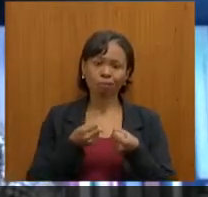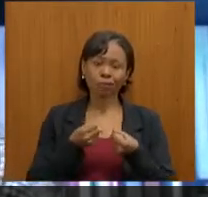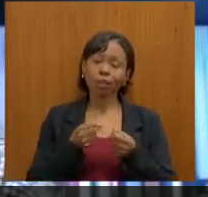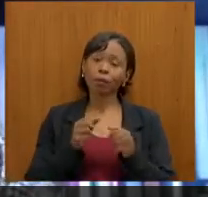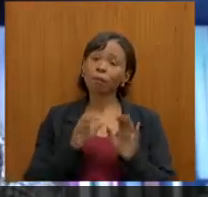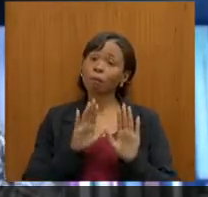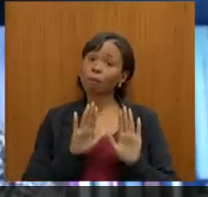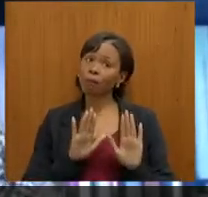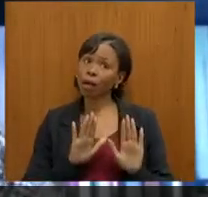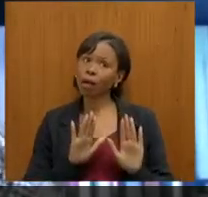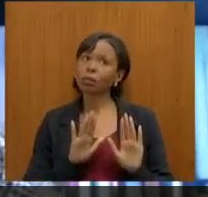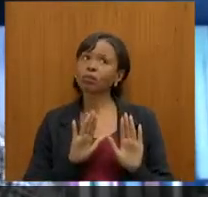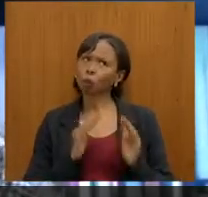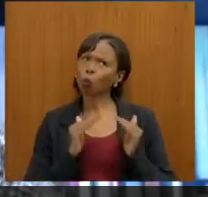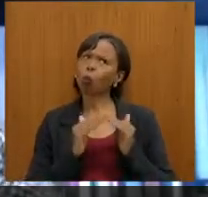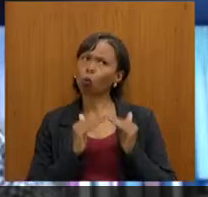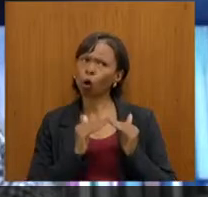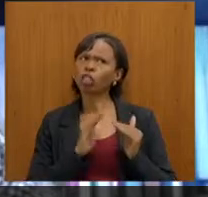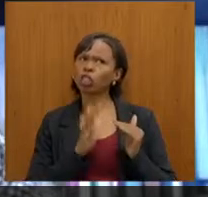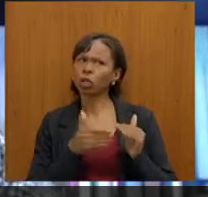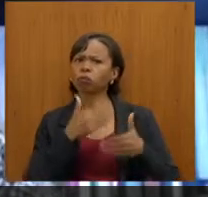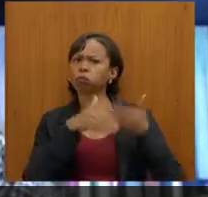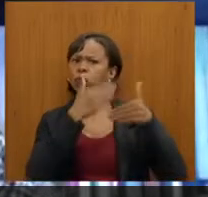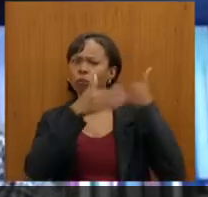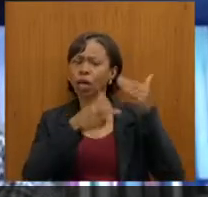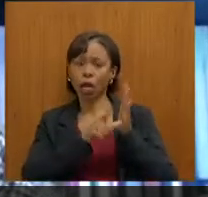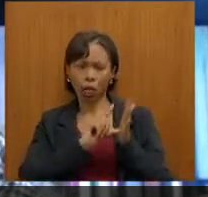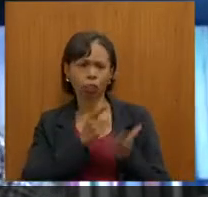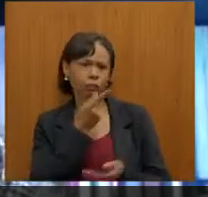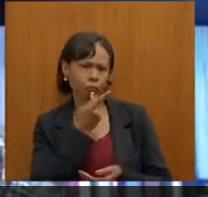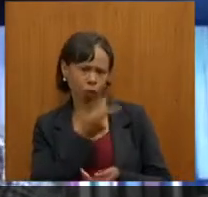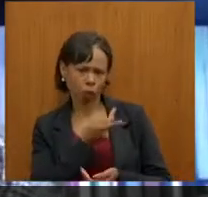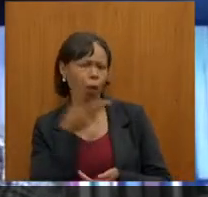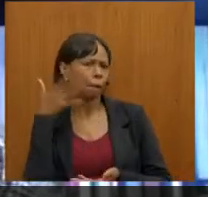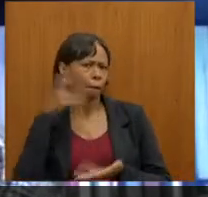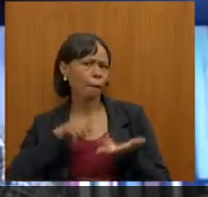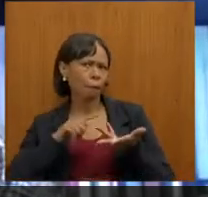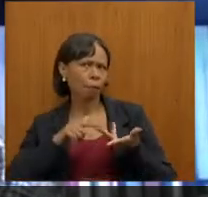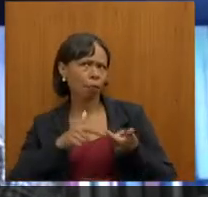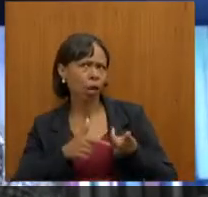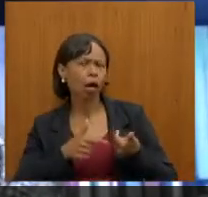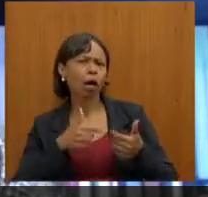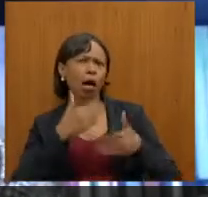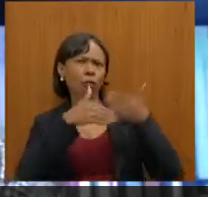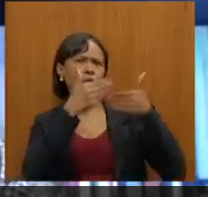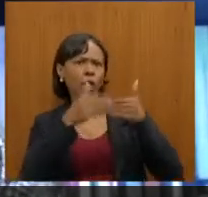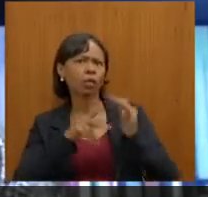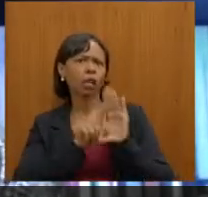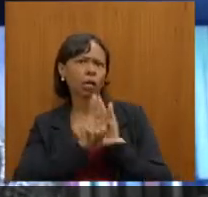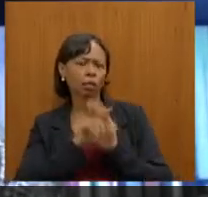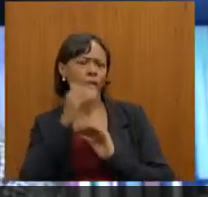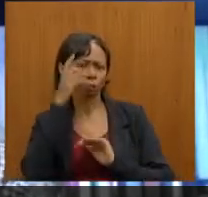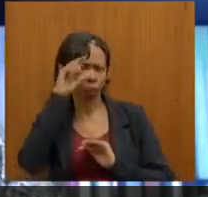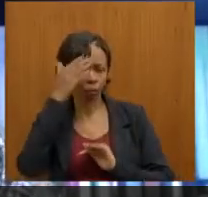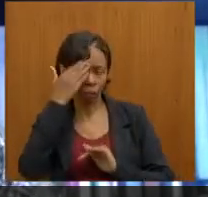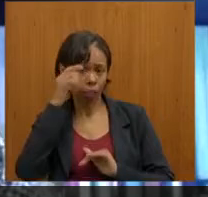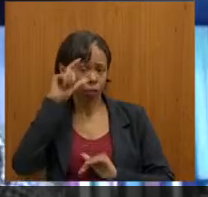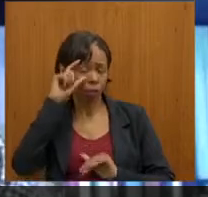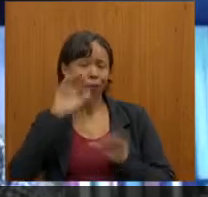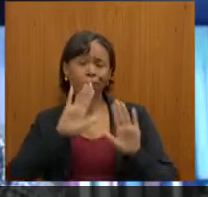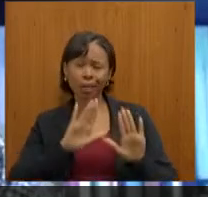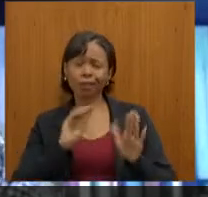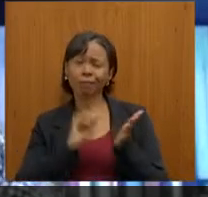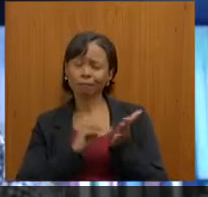concordar com todos os avanços é que já foi dito aqui com relação a Lei Maria da Penha ela falta ainda